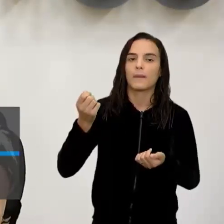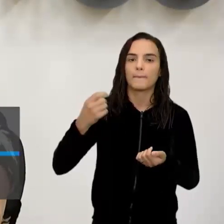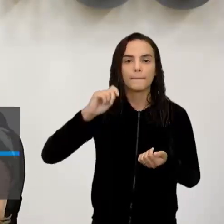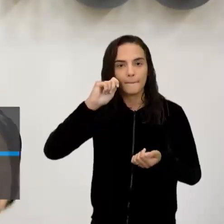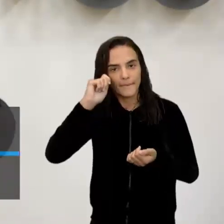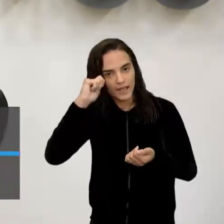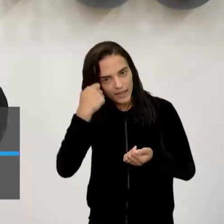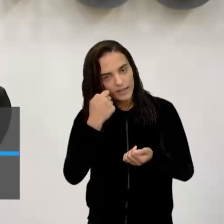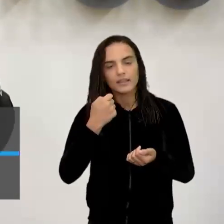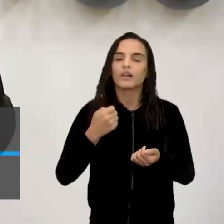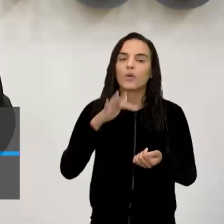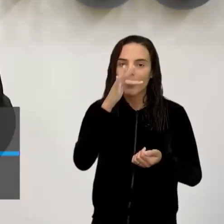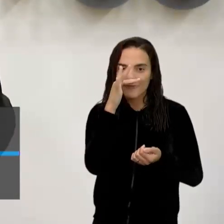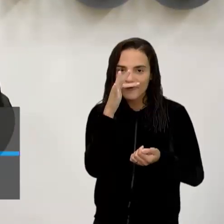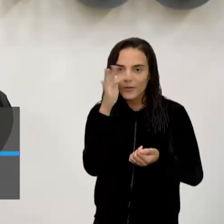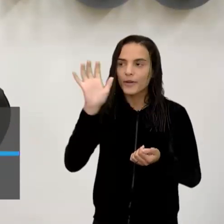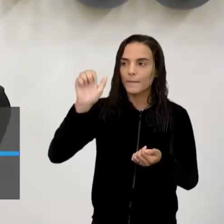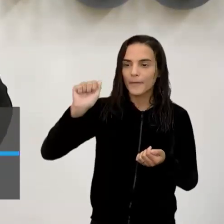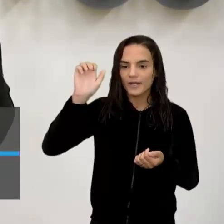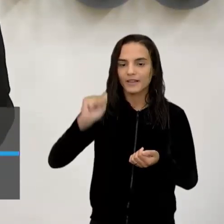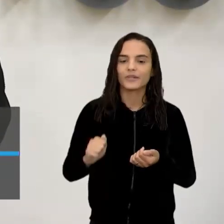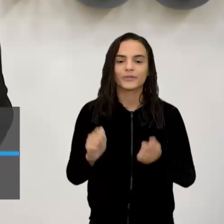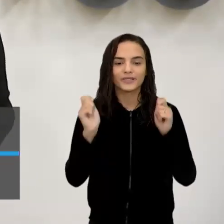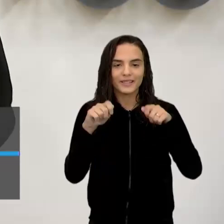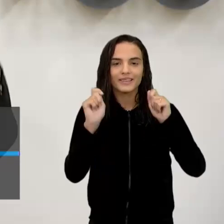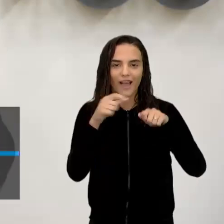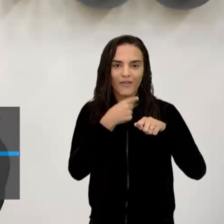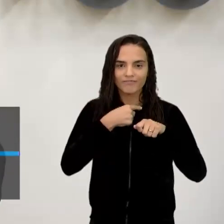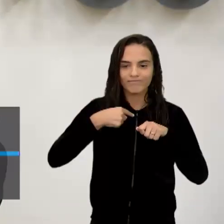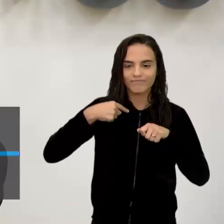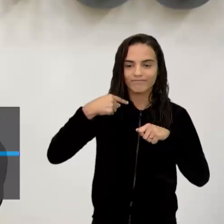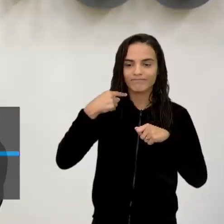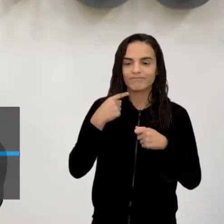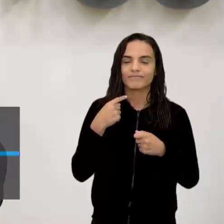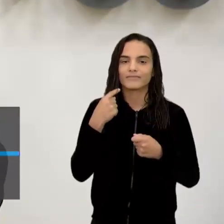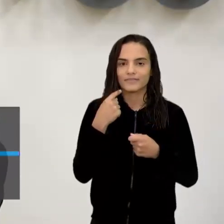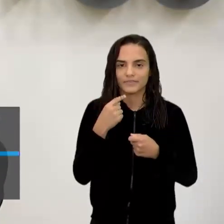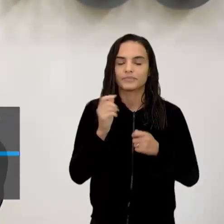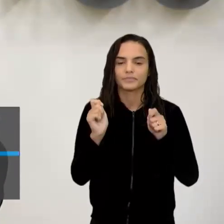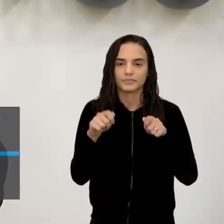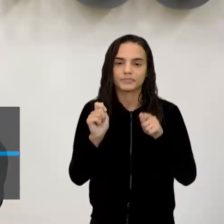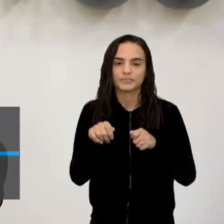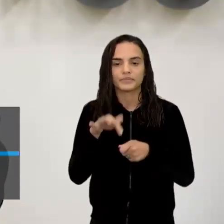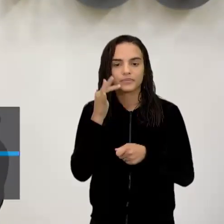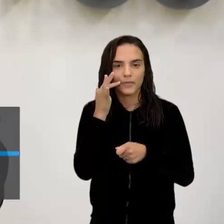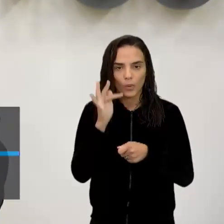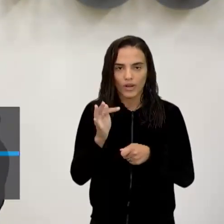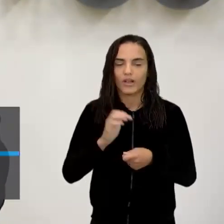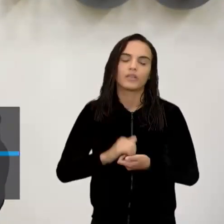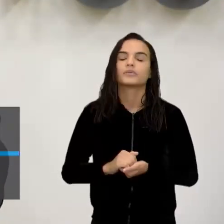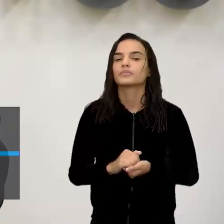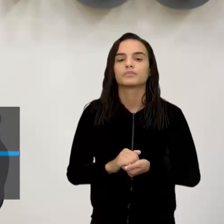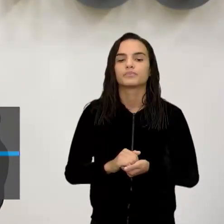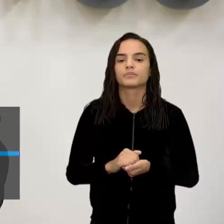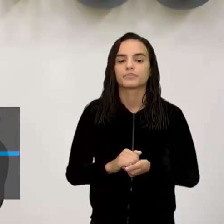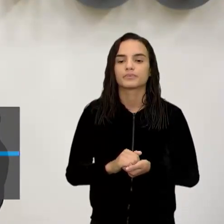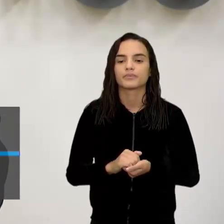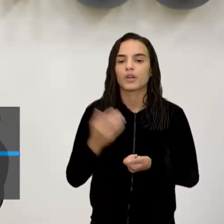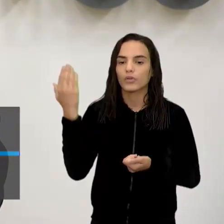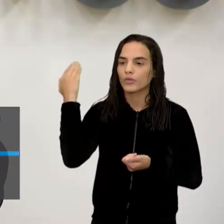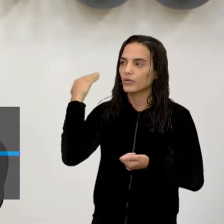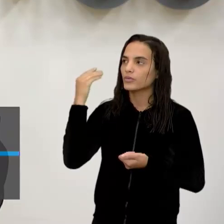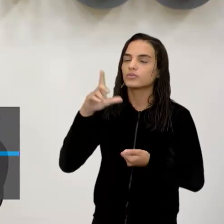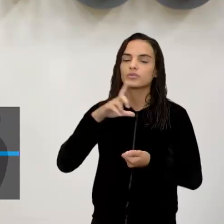brancas. Aparece um colarzinho dourado. E atrás, no fundo, tem uma